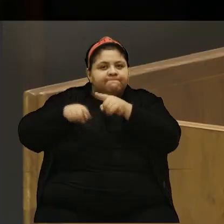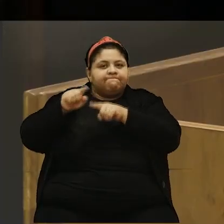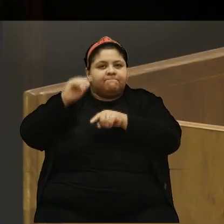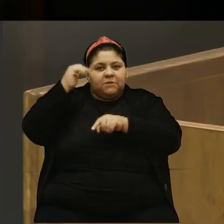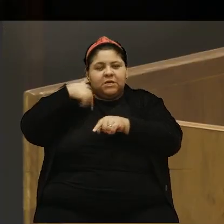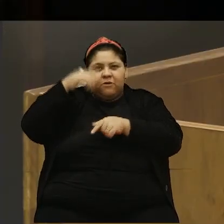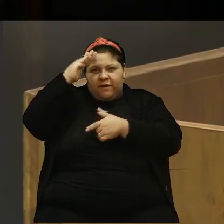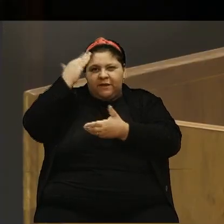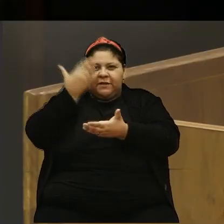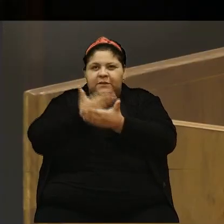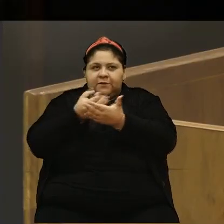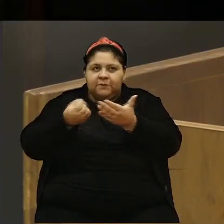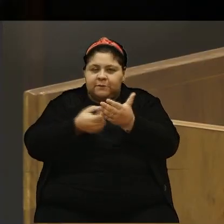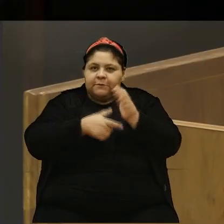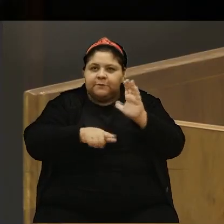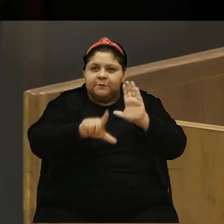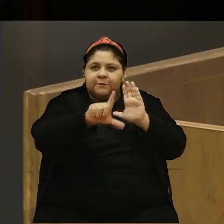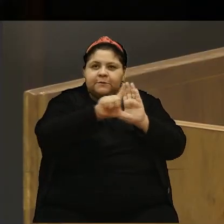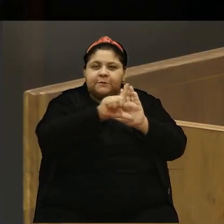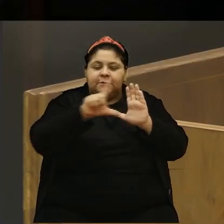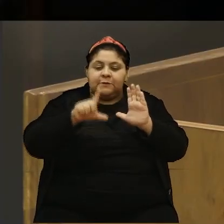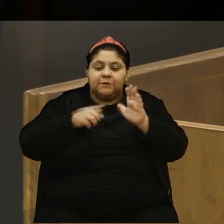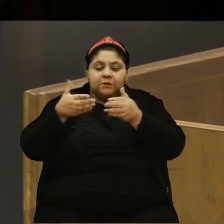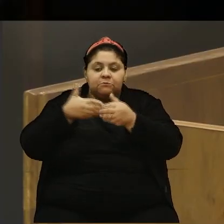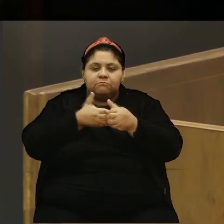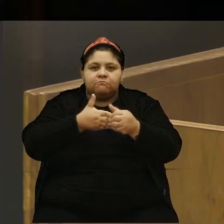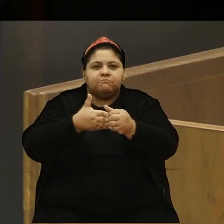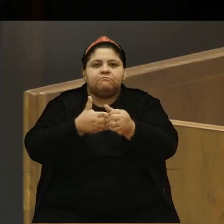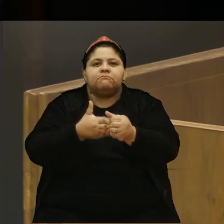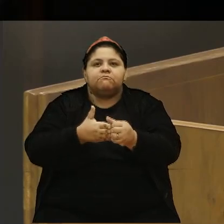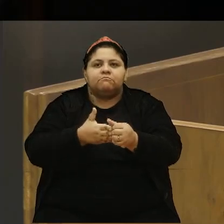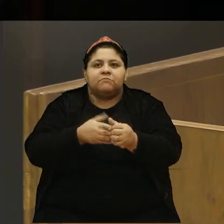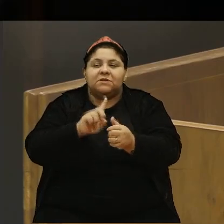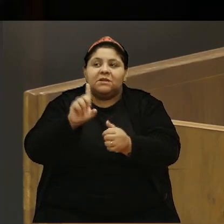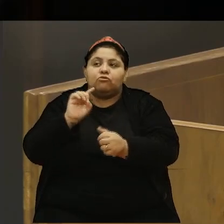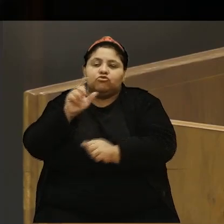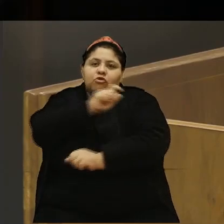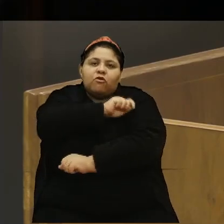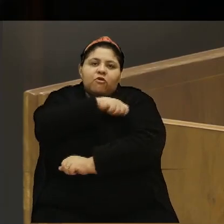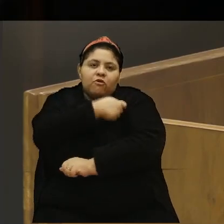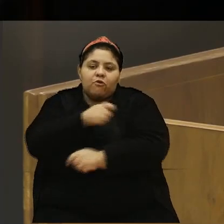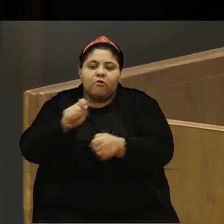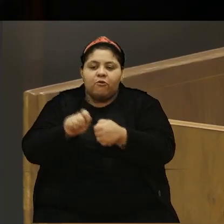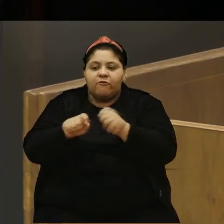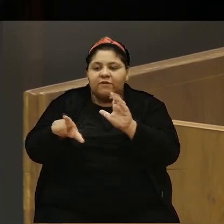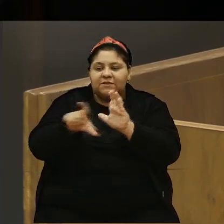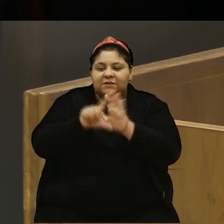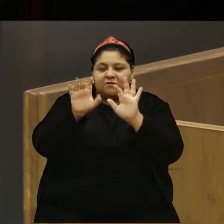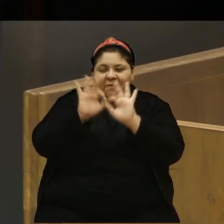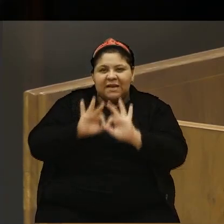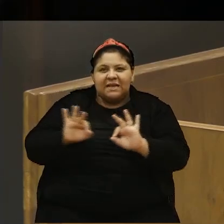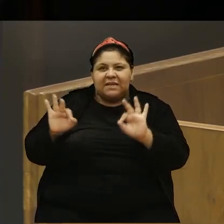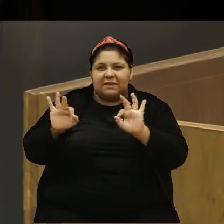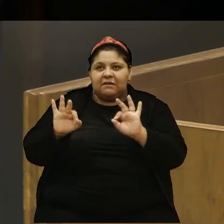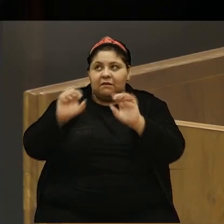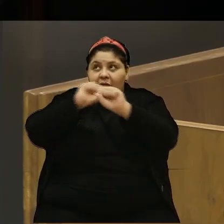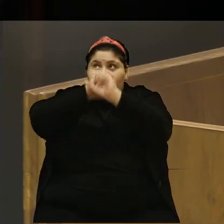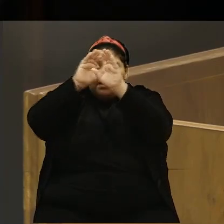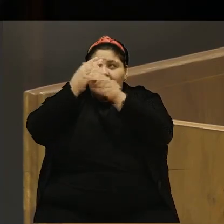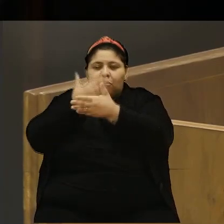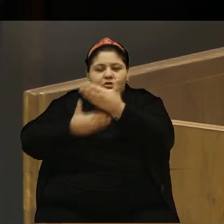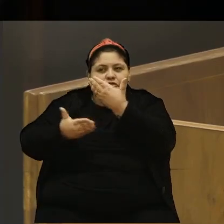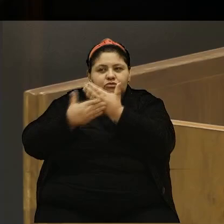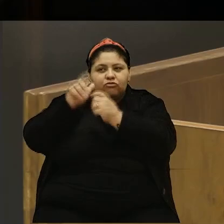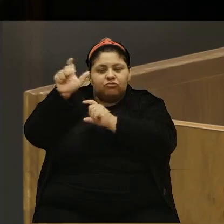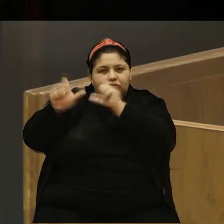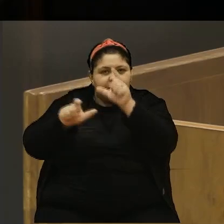nova lei a gente tem que ser mais orientador, do que fiscalizador, fazer uma lei simples, objetiva, que todos entendam, que o